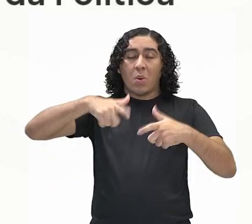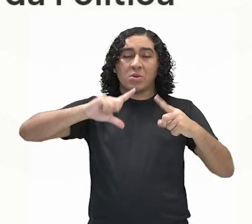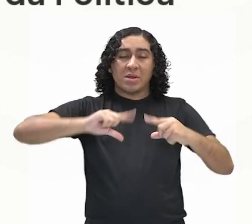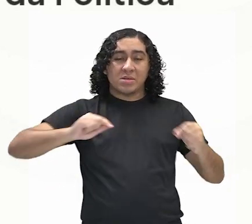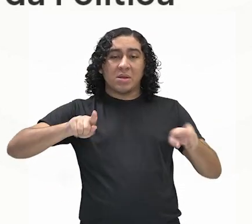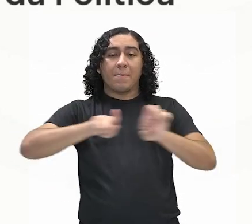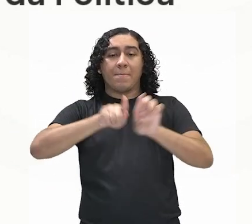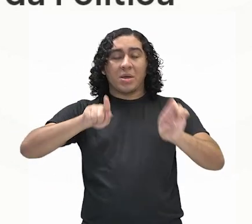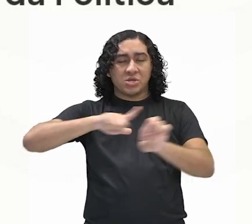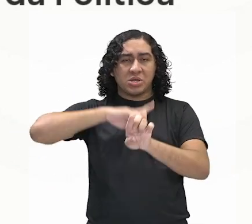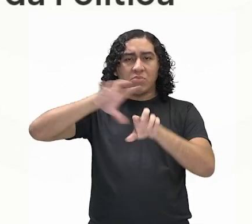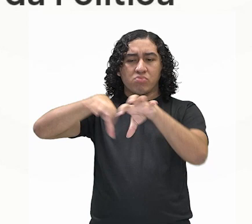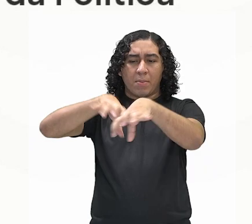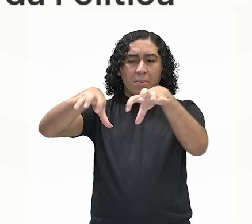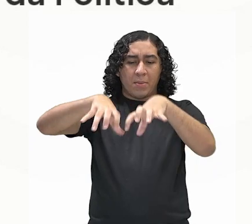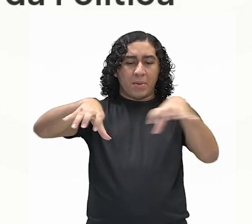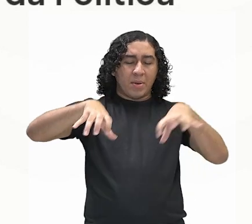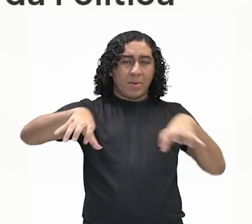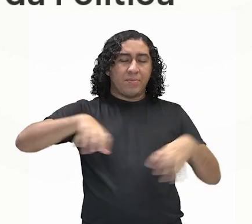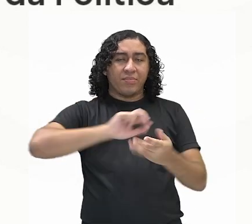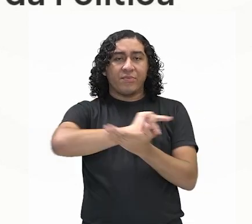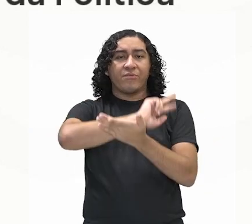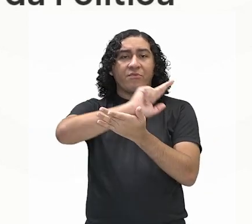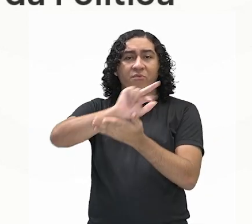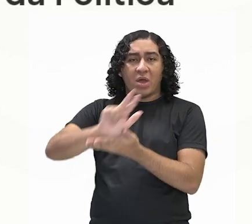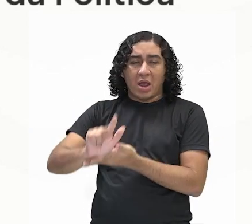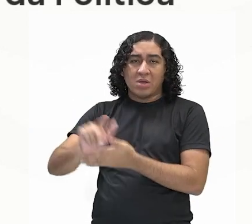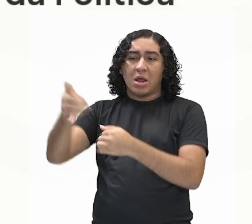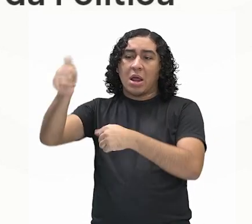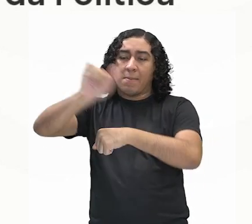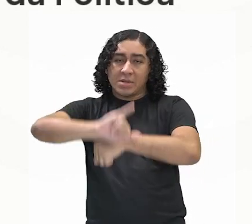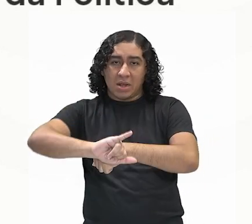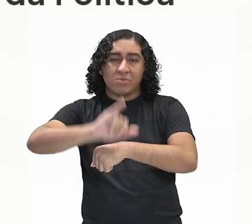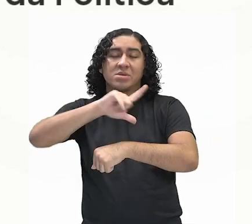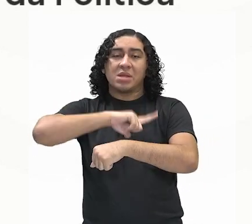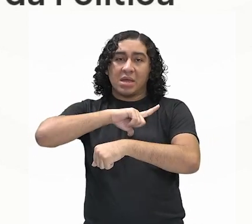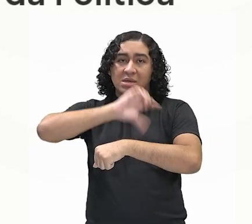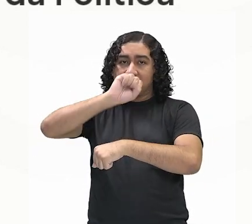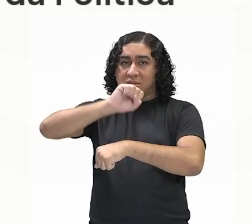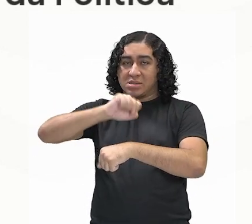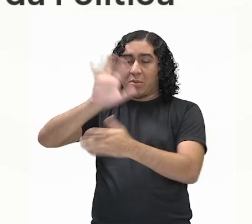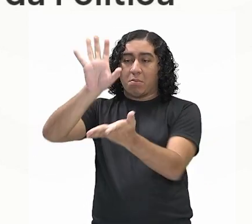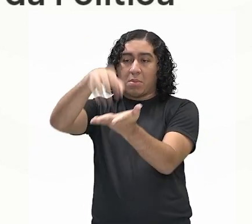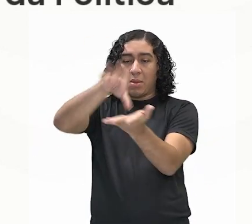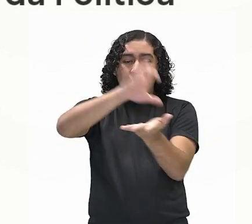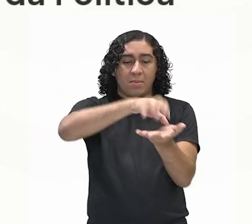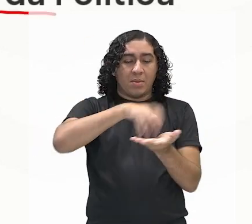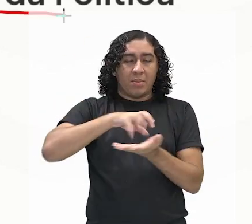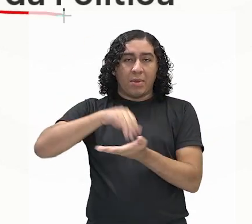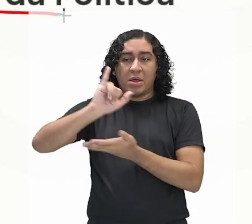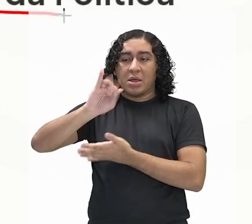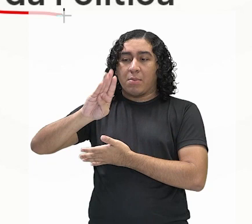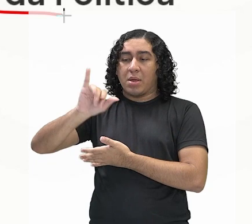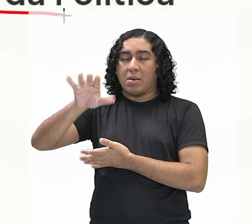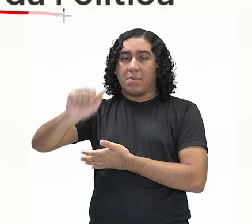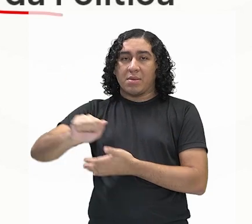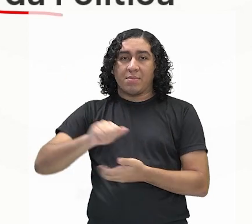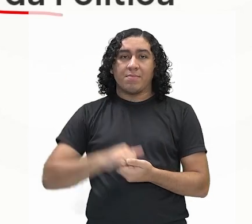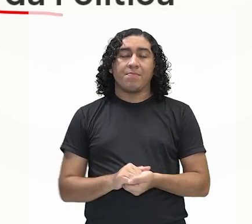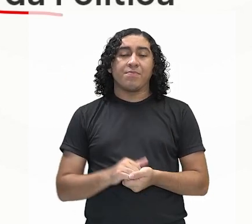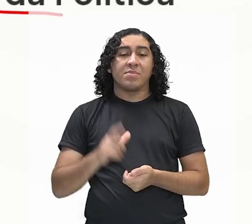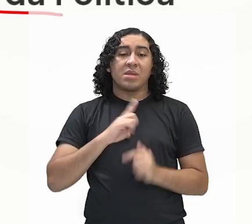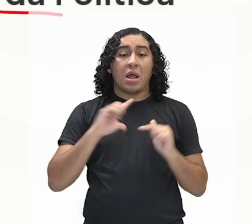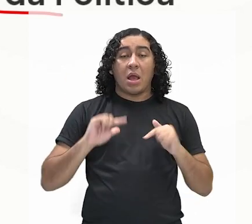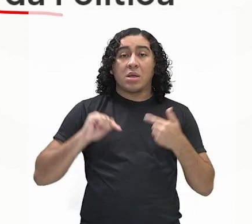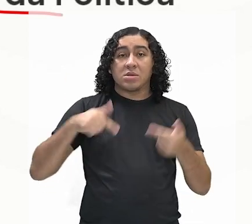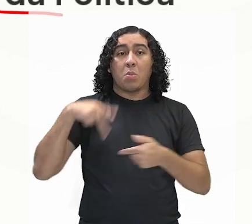bom? Superintendências em todas as capitais do nosso país. Ele é responsável pela execução de políticas